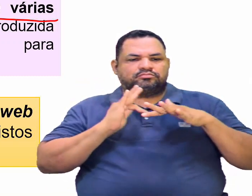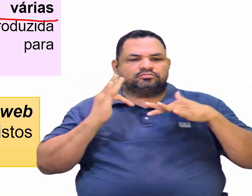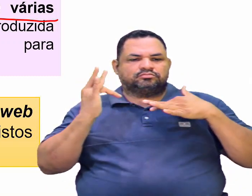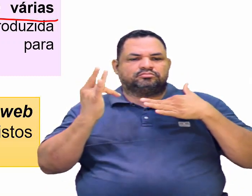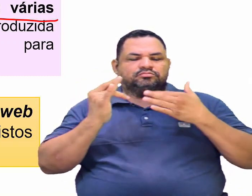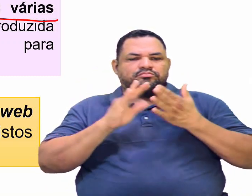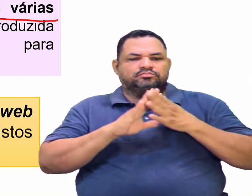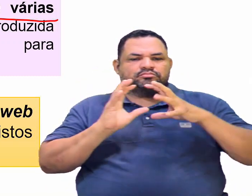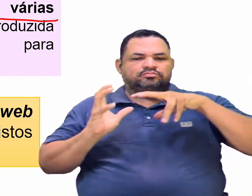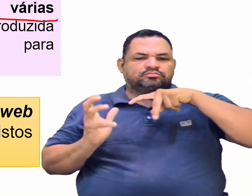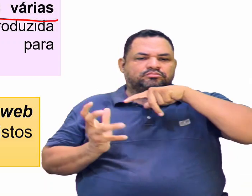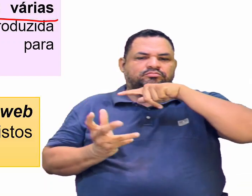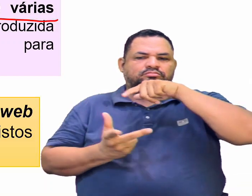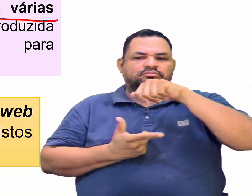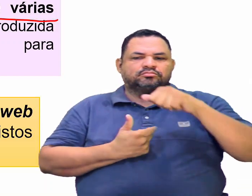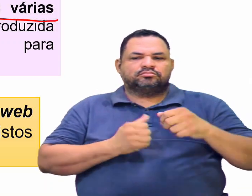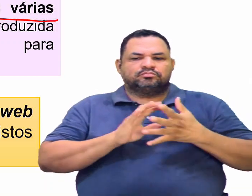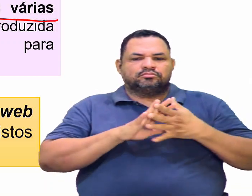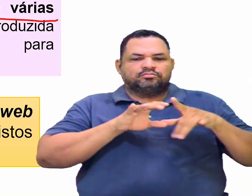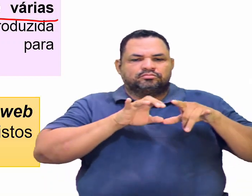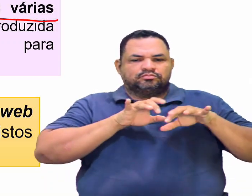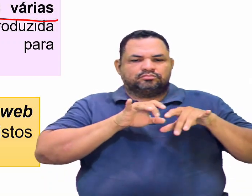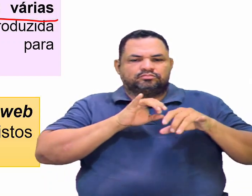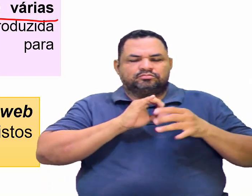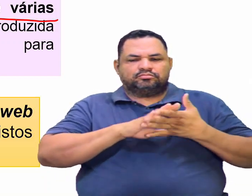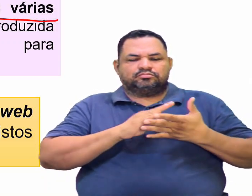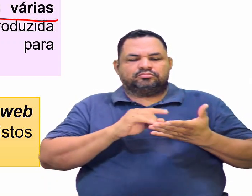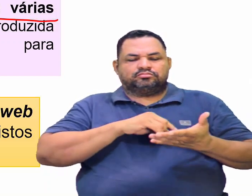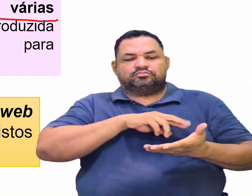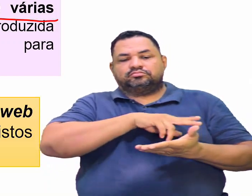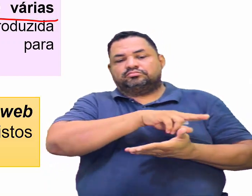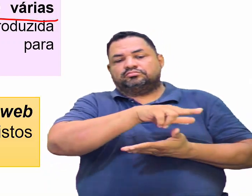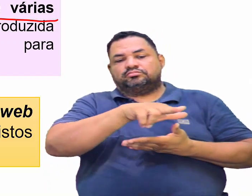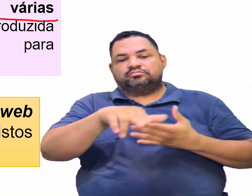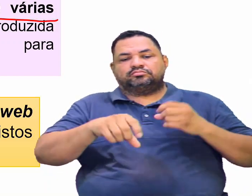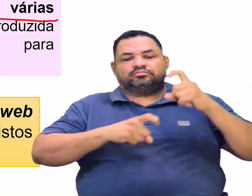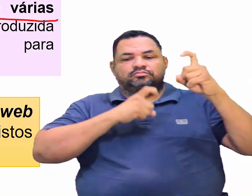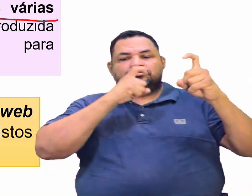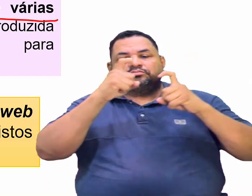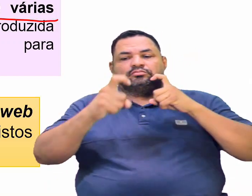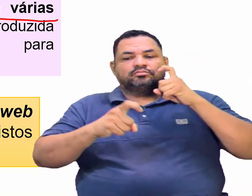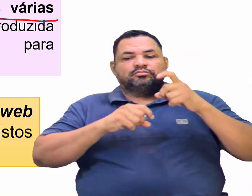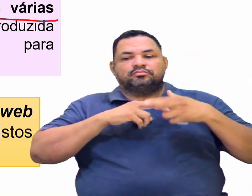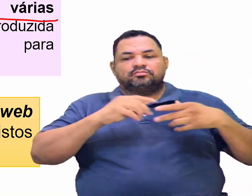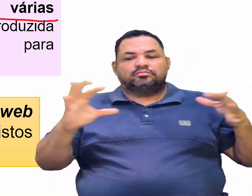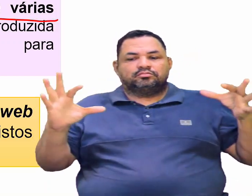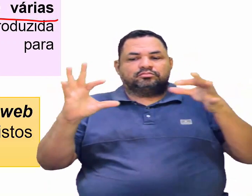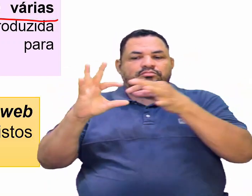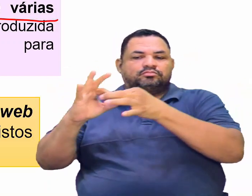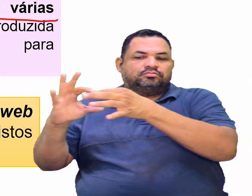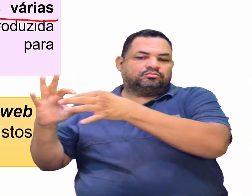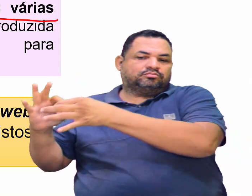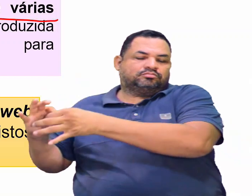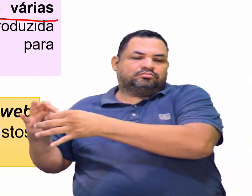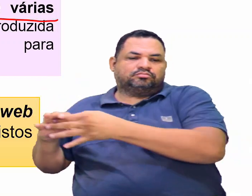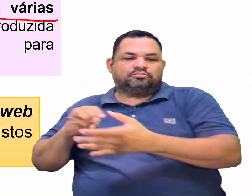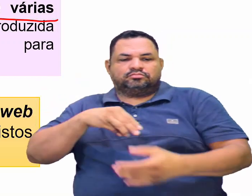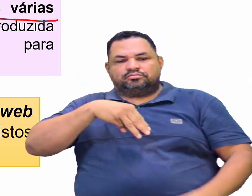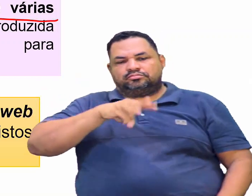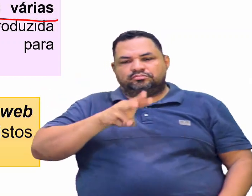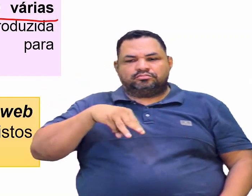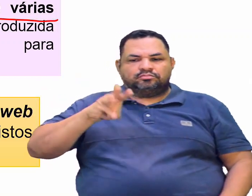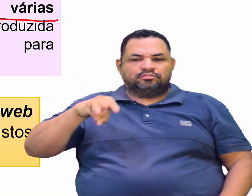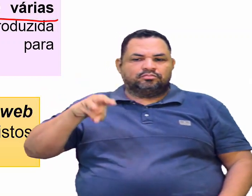mundial aberta, rede de computadores, né? São vários computadores interligados, é por isso que chama